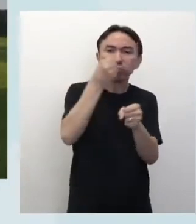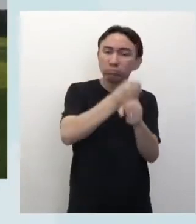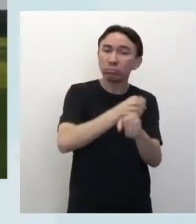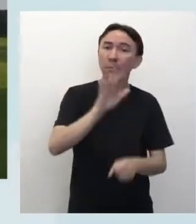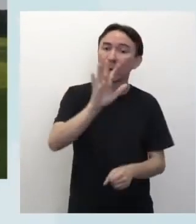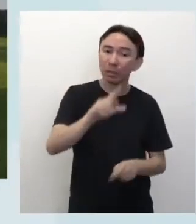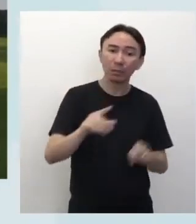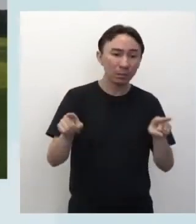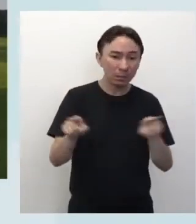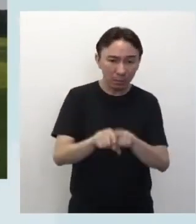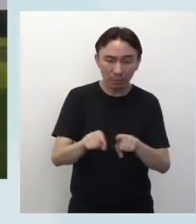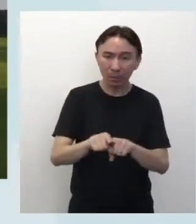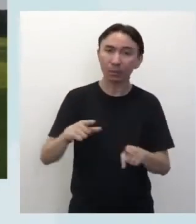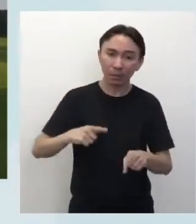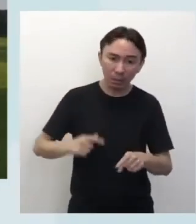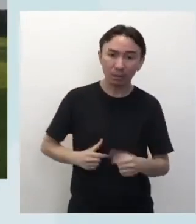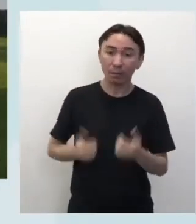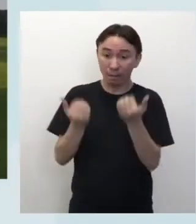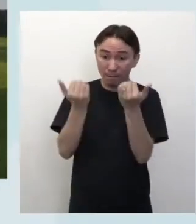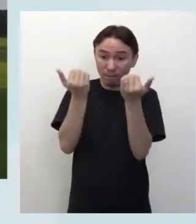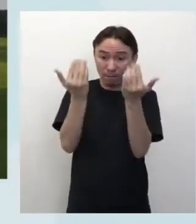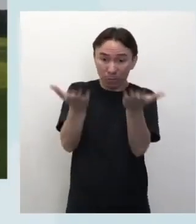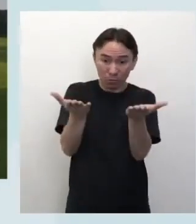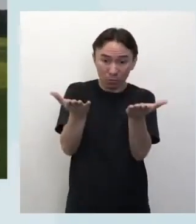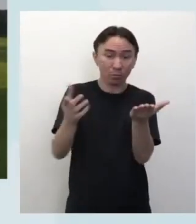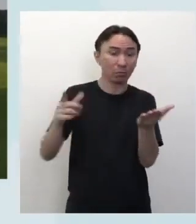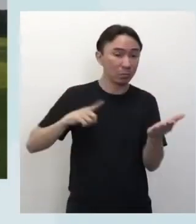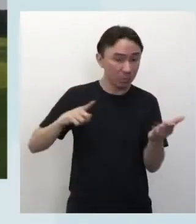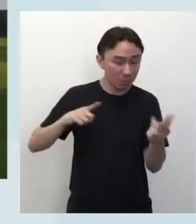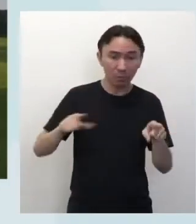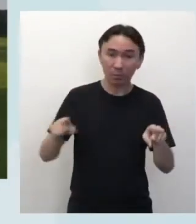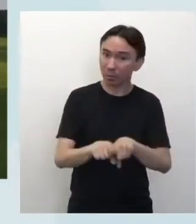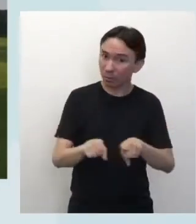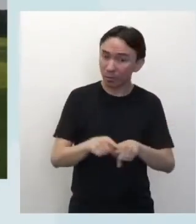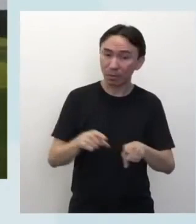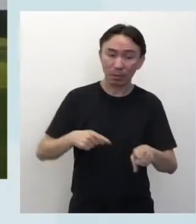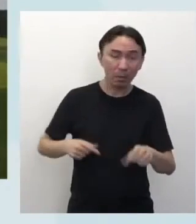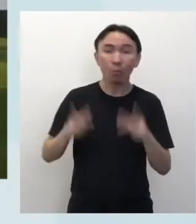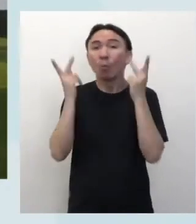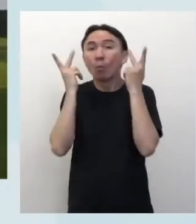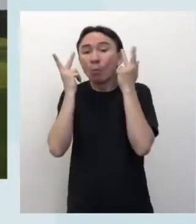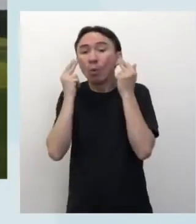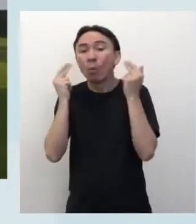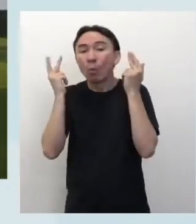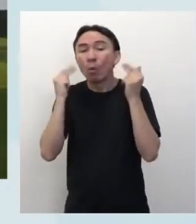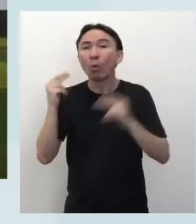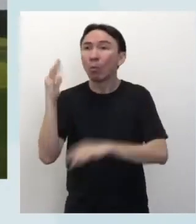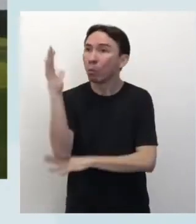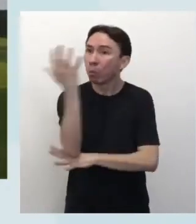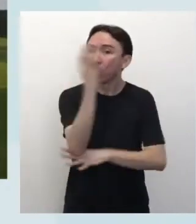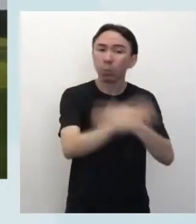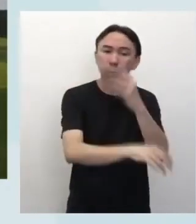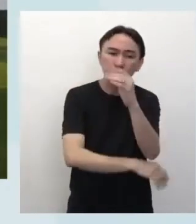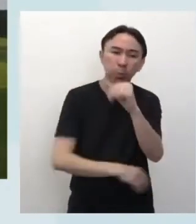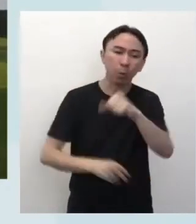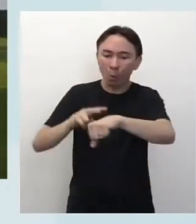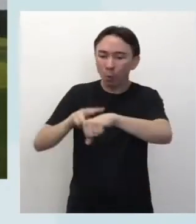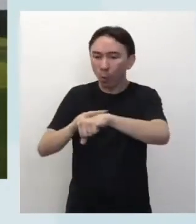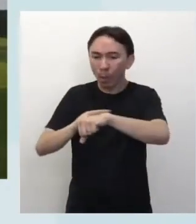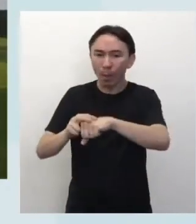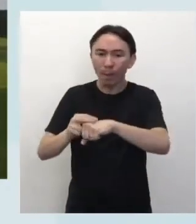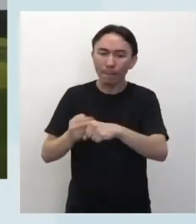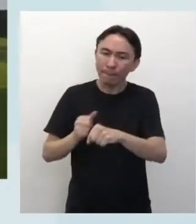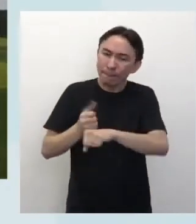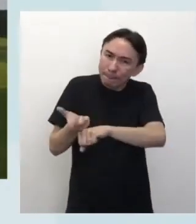natural ao fundo, né? E todo esse verde aí de uma paisagem natural, logicamente transformada pelo ser humano, cuidada pelo